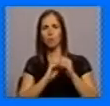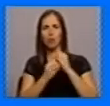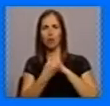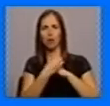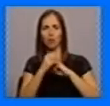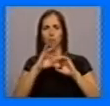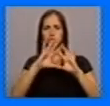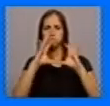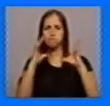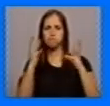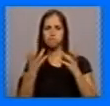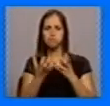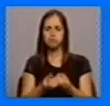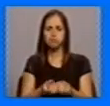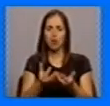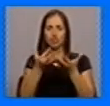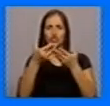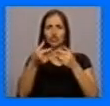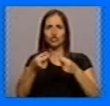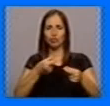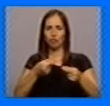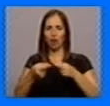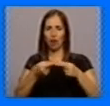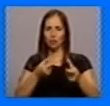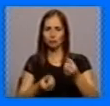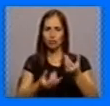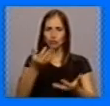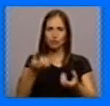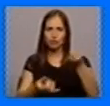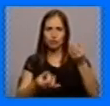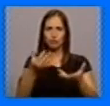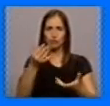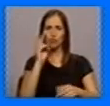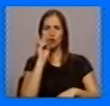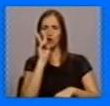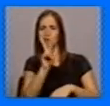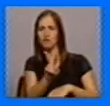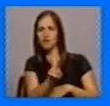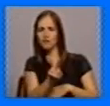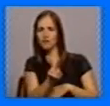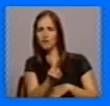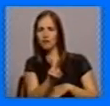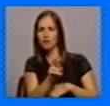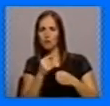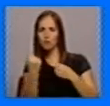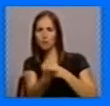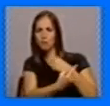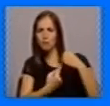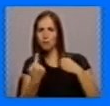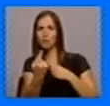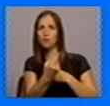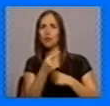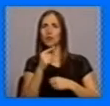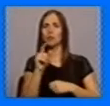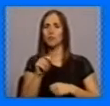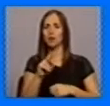nascem estrelas, aquilo que nós estamos a ver é uma maternidade de estrelas, e olhar no comprimento de onda do visível, mas sobretudo no de rádio. E porquê no de rádio? Porque